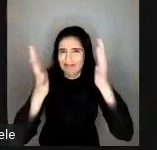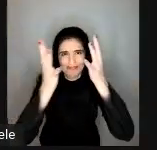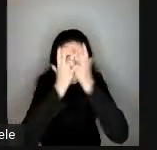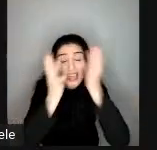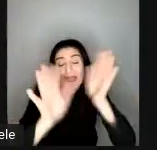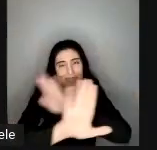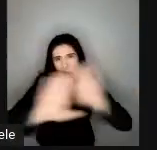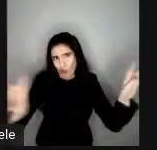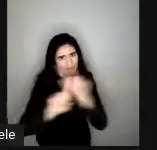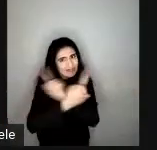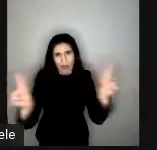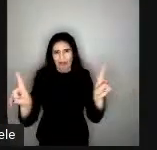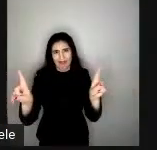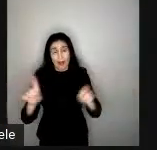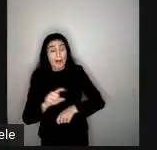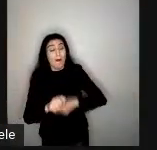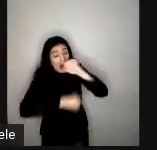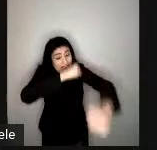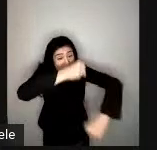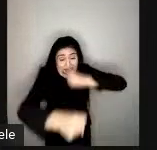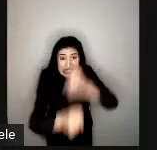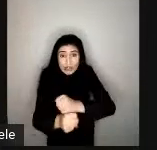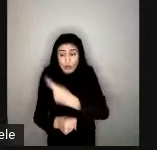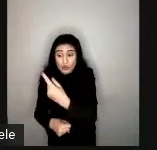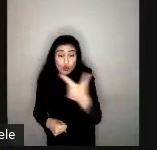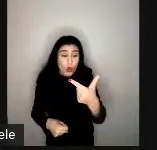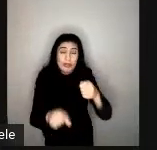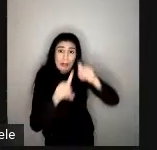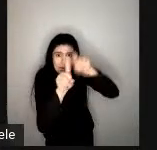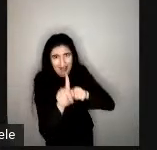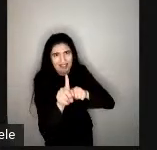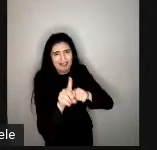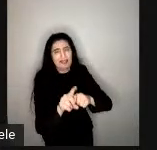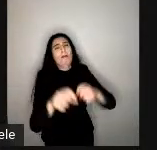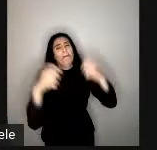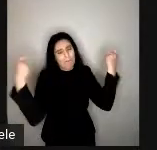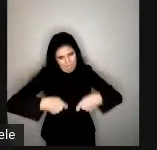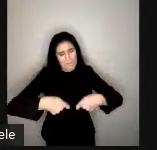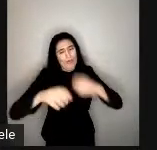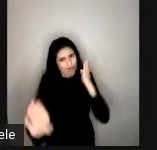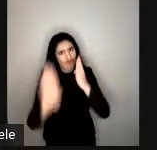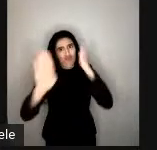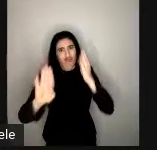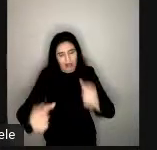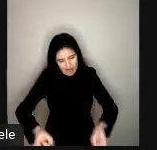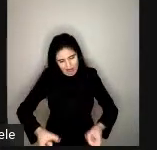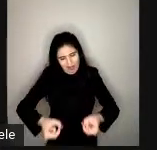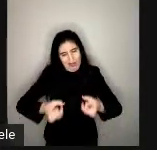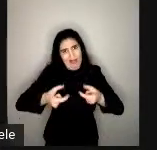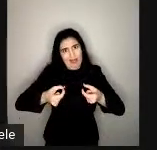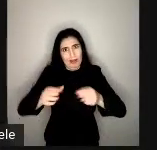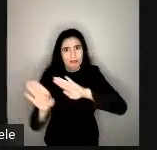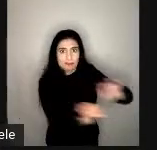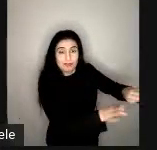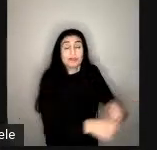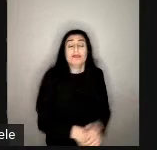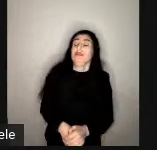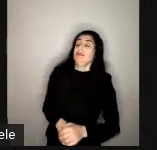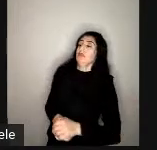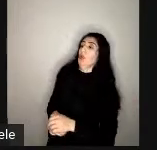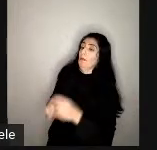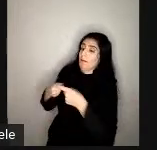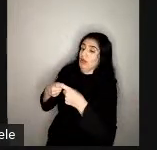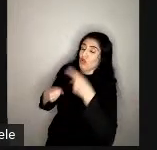Infelizmente, não é. Como disse o doutor Linhares, e é uma preocupação de todo mundo nesse momento, durante esse período da pandemia,